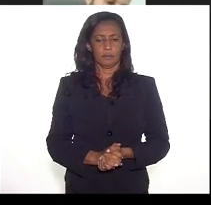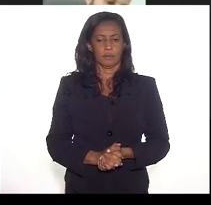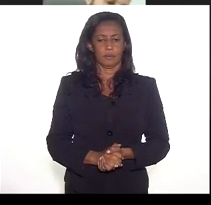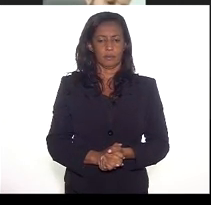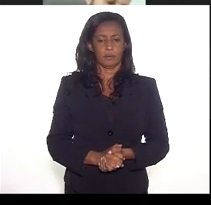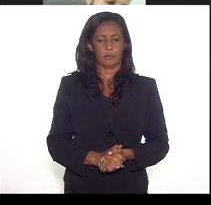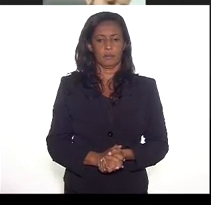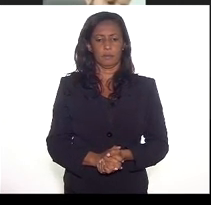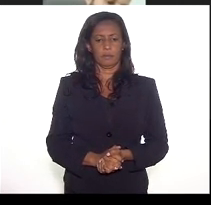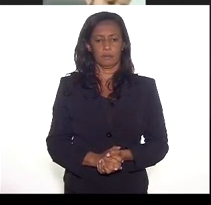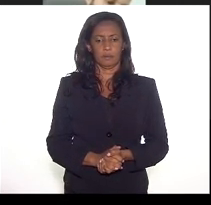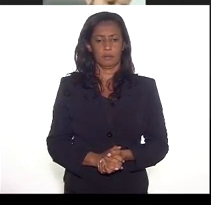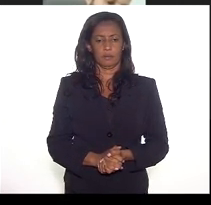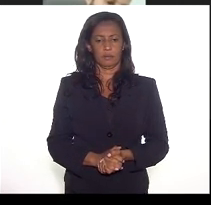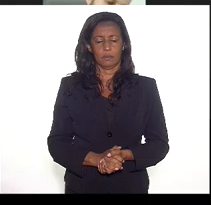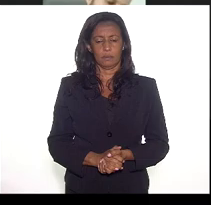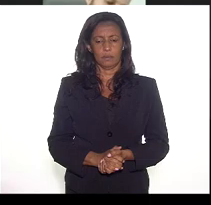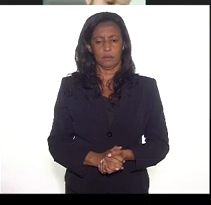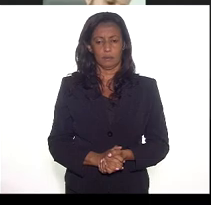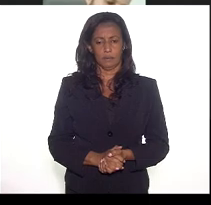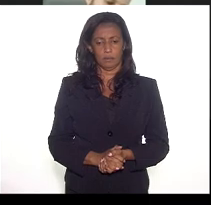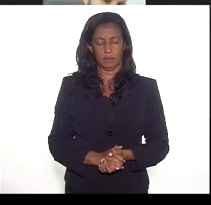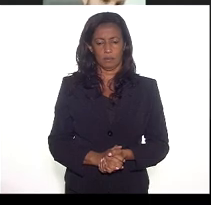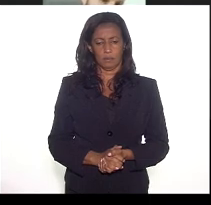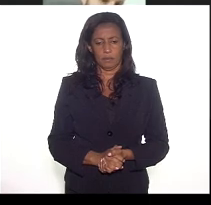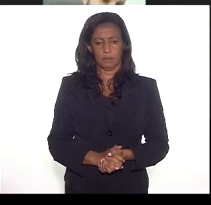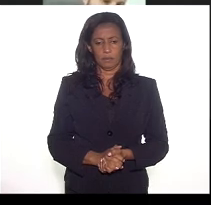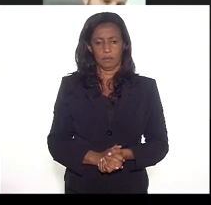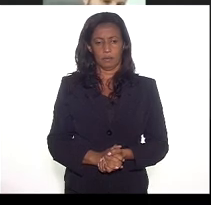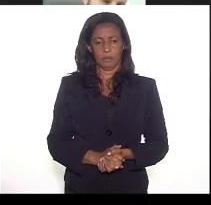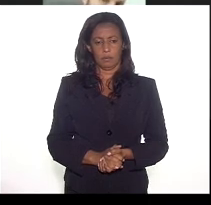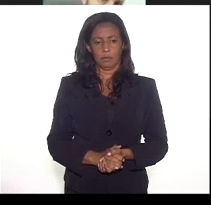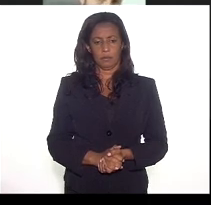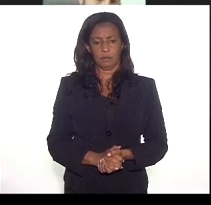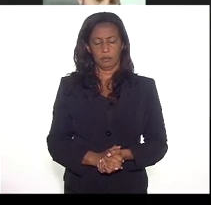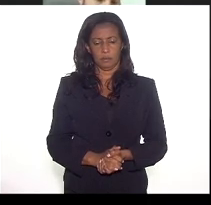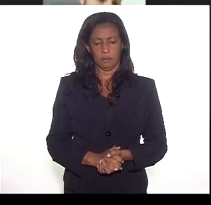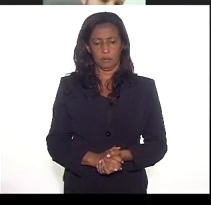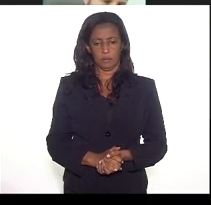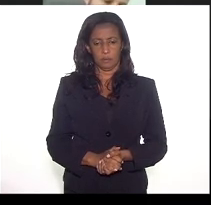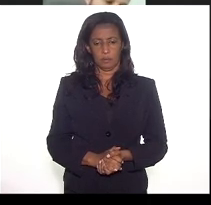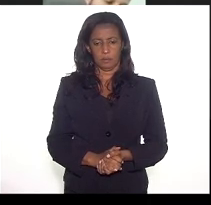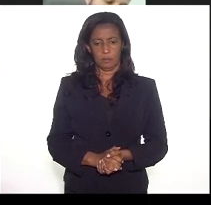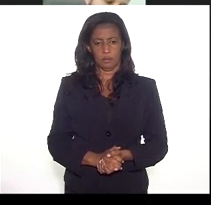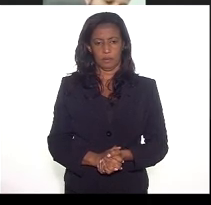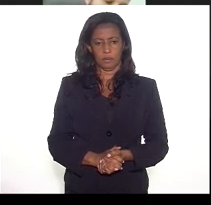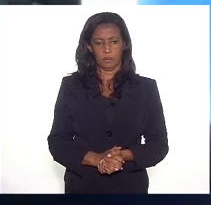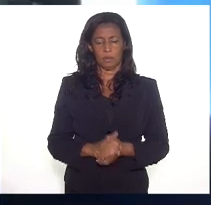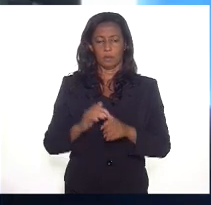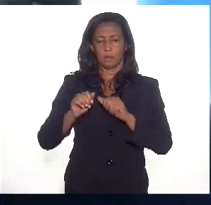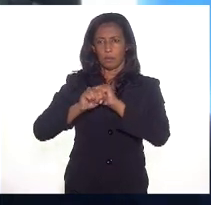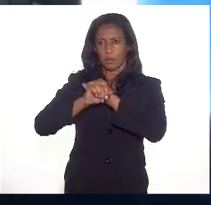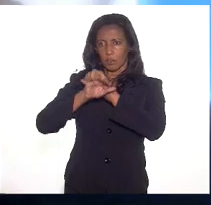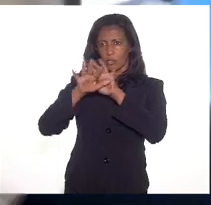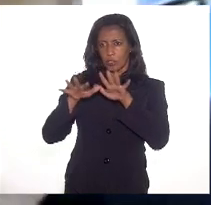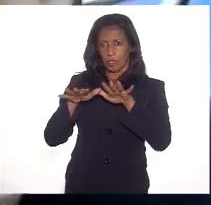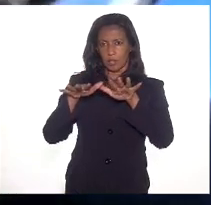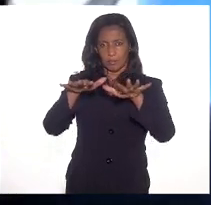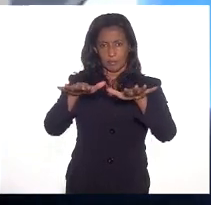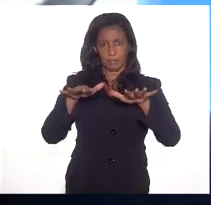Agora, como botar? Agora, esclareça o plenário. Sim, aprova o destaque. Não, rejeita. Um esclarecimento da mesa ao plenário.